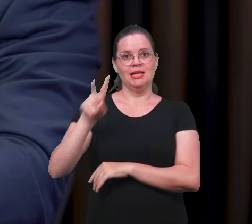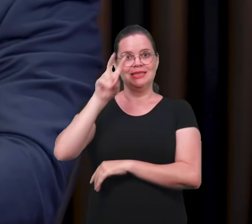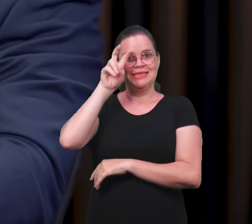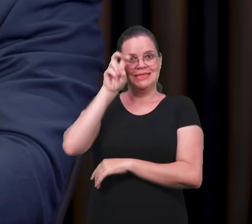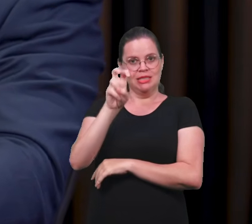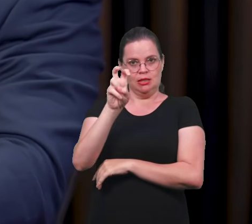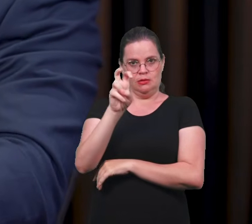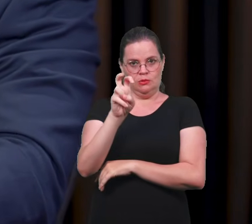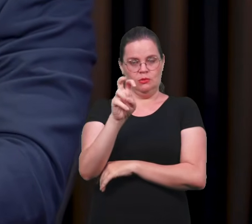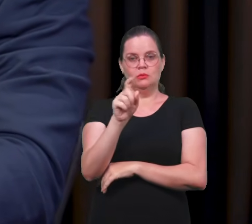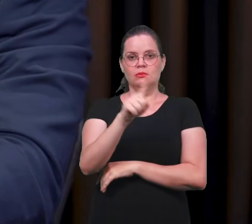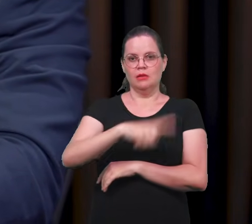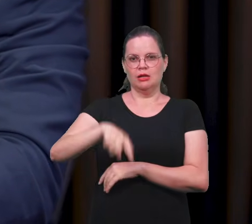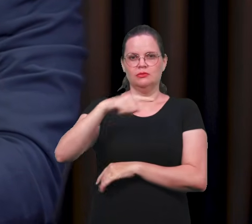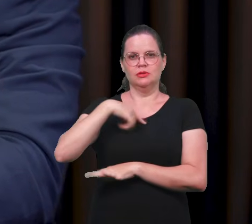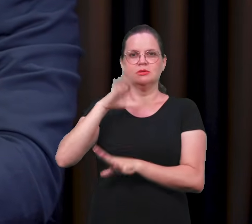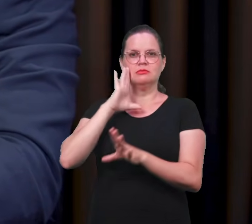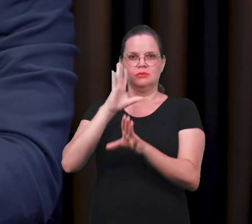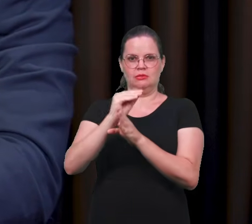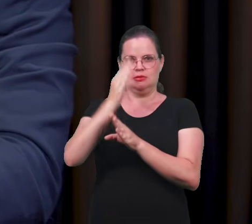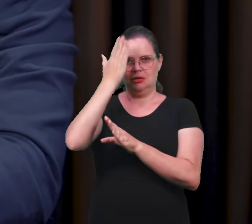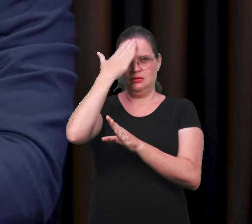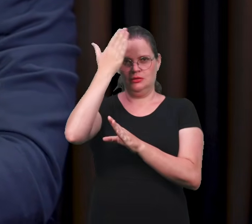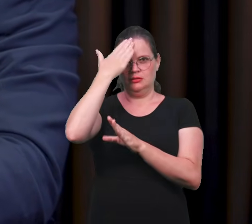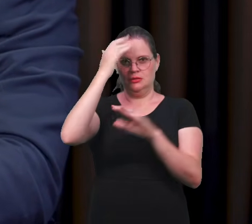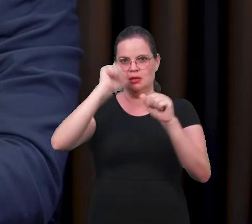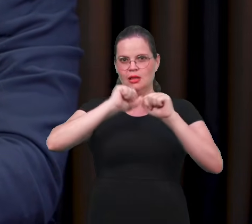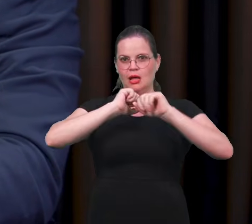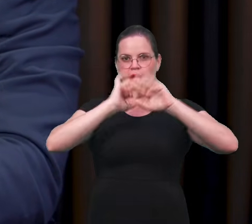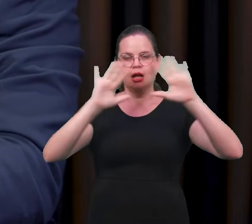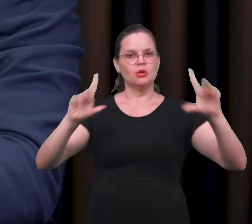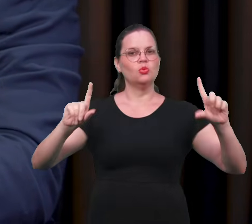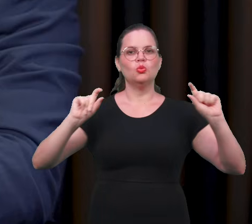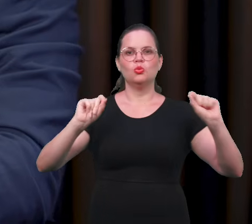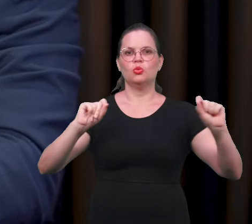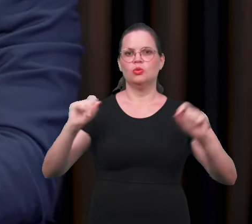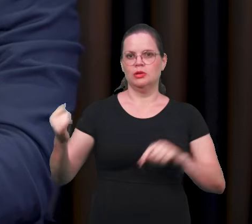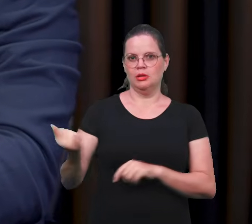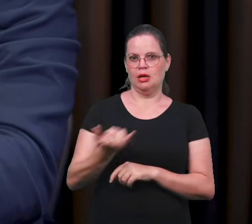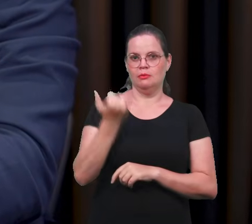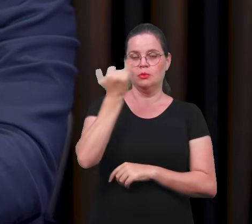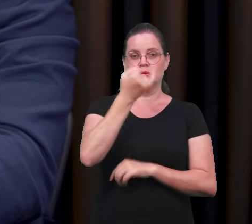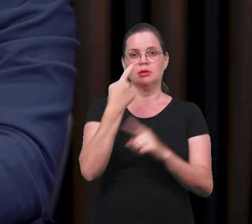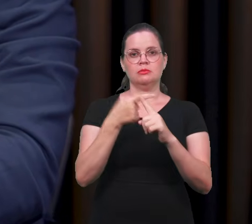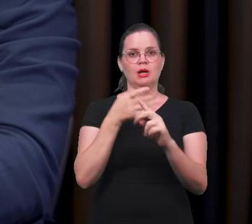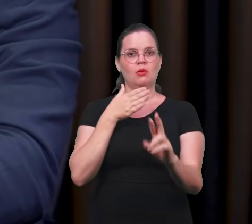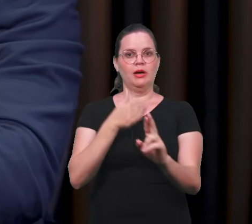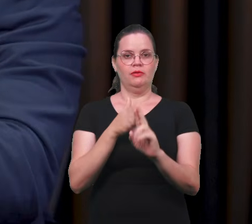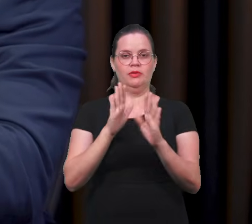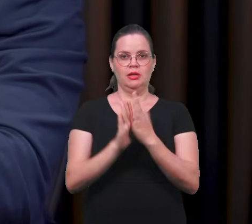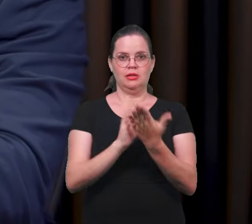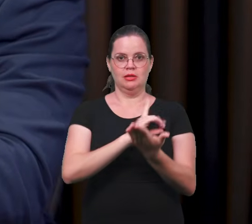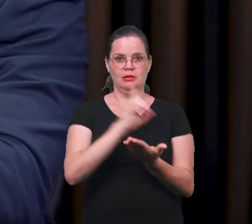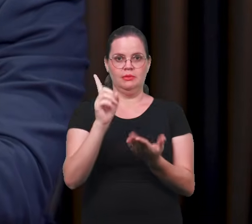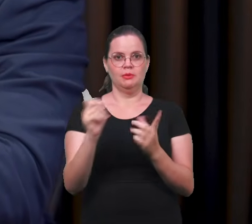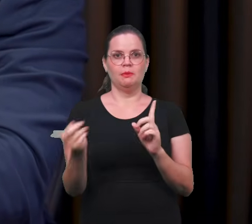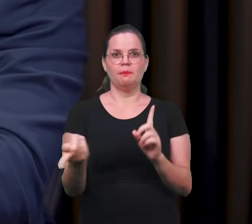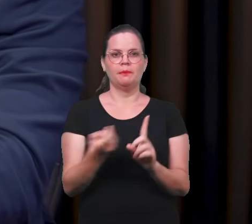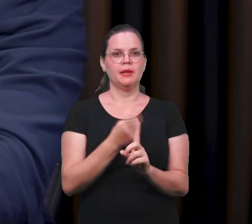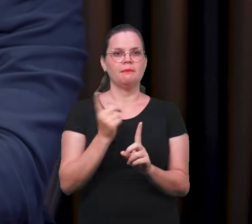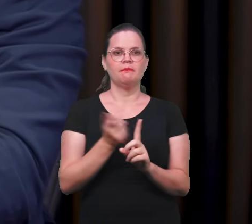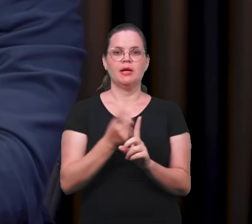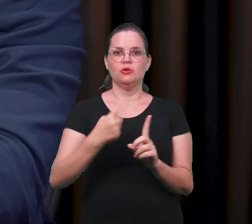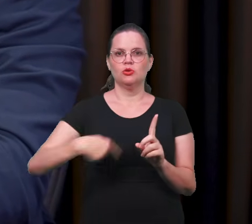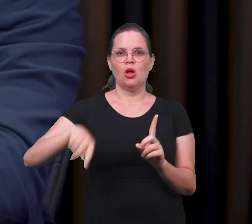para aqueles que estão nos assistindo compreender aquilo que é importante à luz da palavra. Então, o primeiro